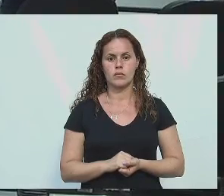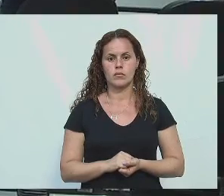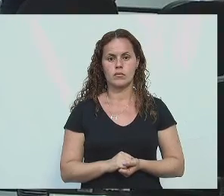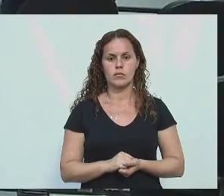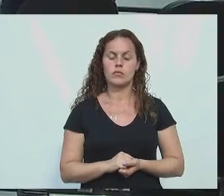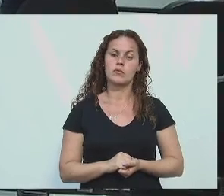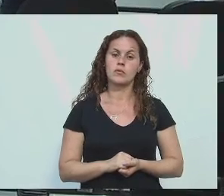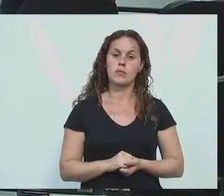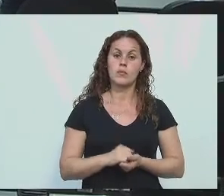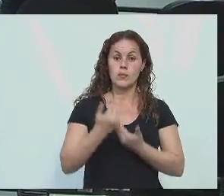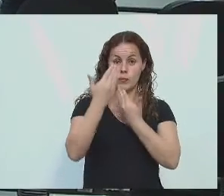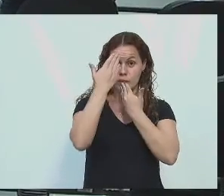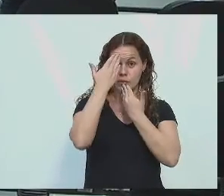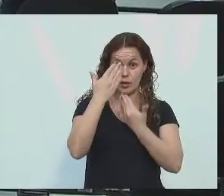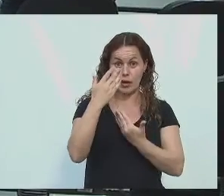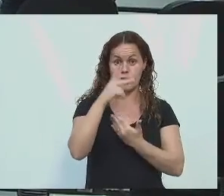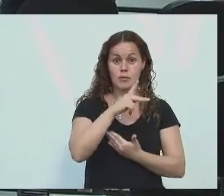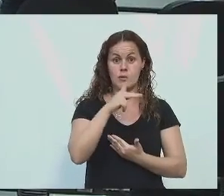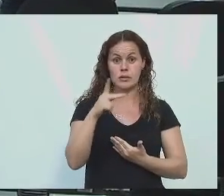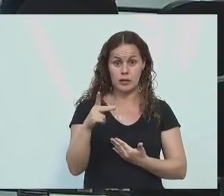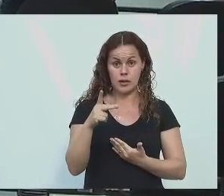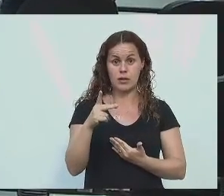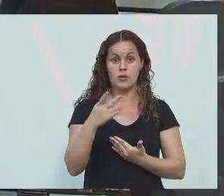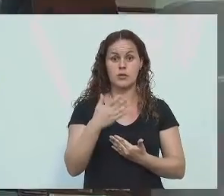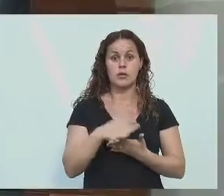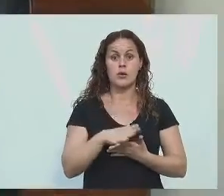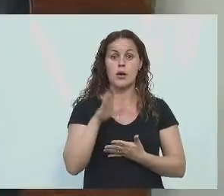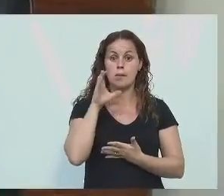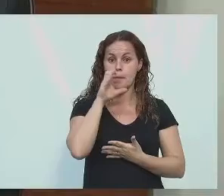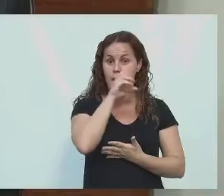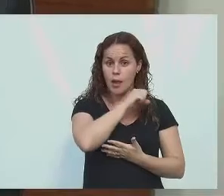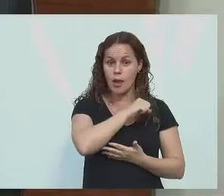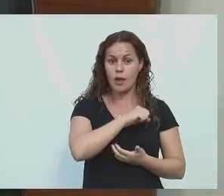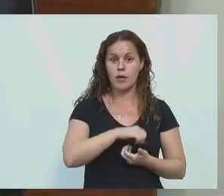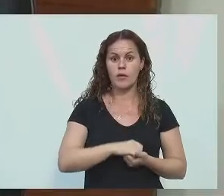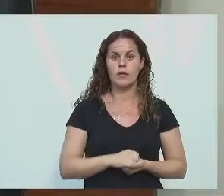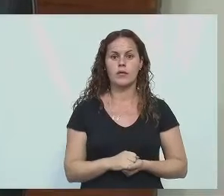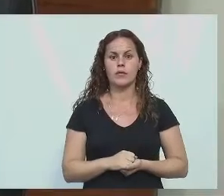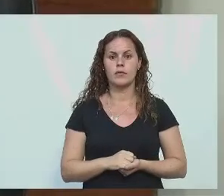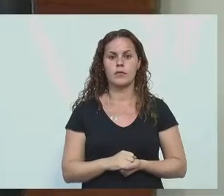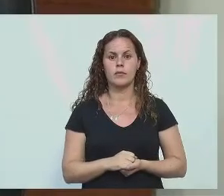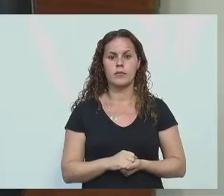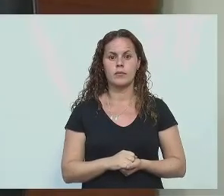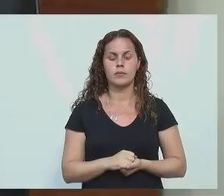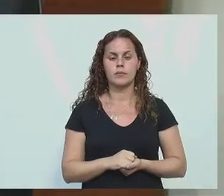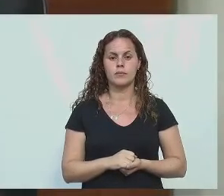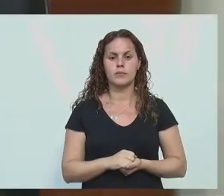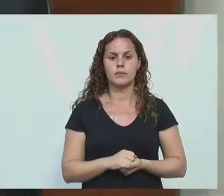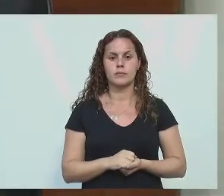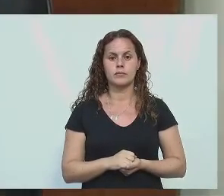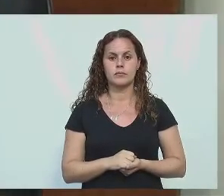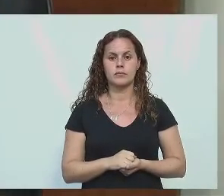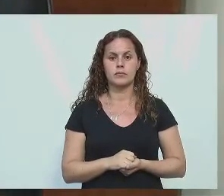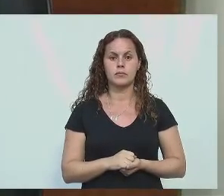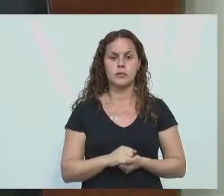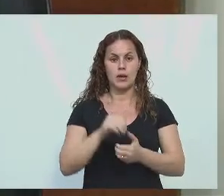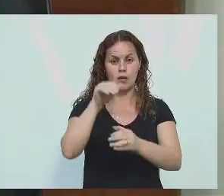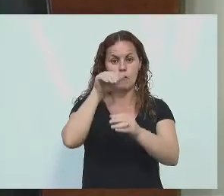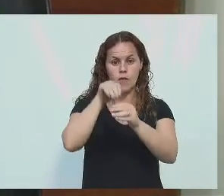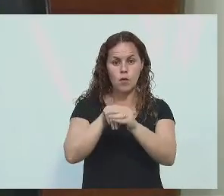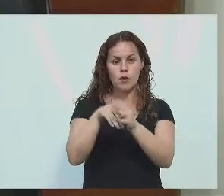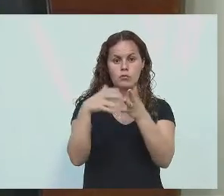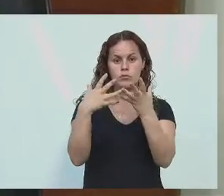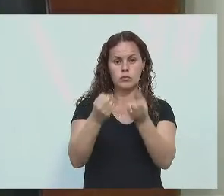Obrigado, senhor presidente. Eu quero solicitar, de maneira bastante breve, que os colegas presentem no plenário, voto favorável à